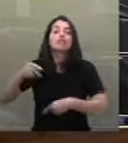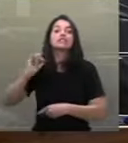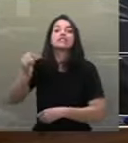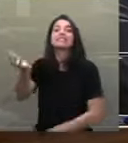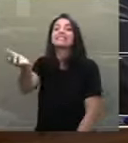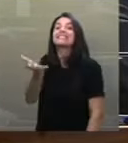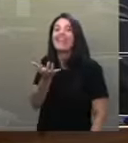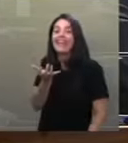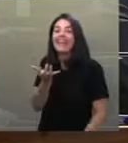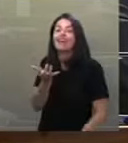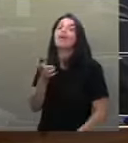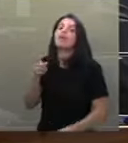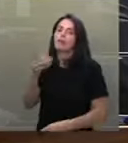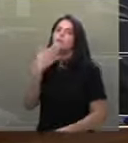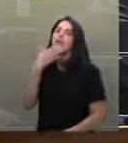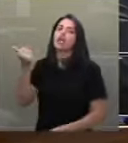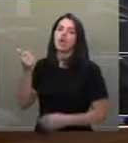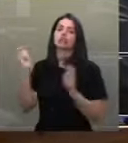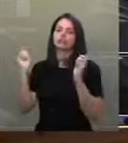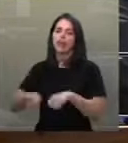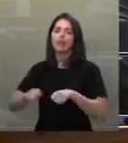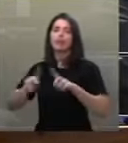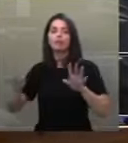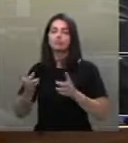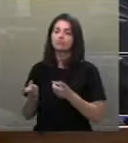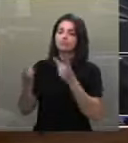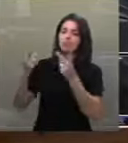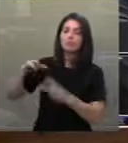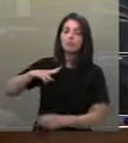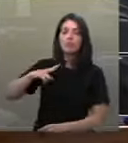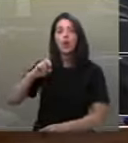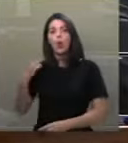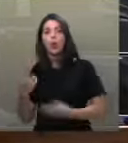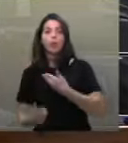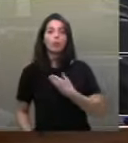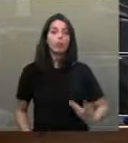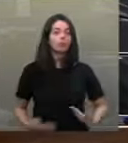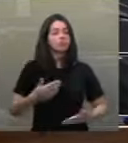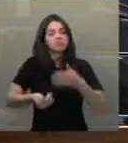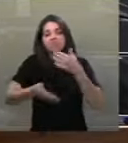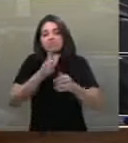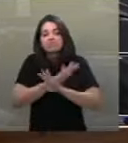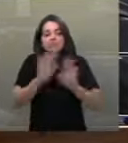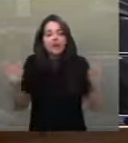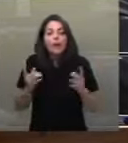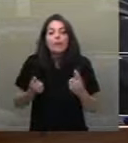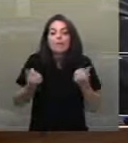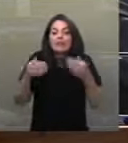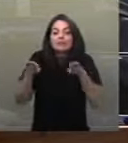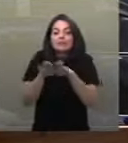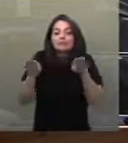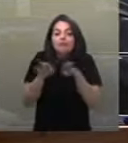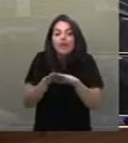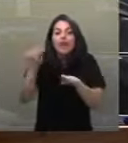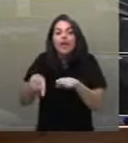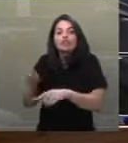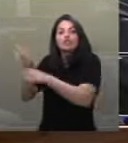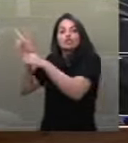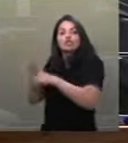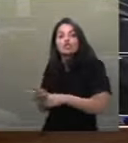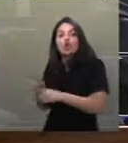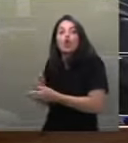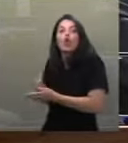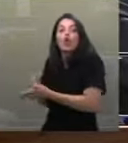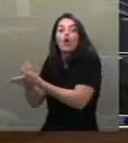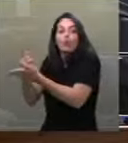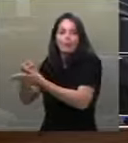privatizando ou não. A questão é que hoje já é o preço de paridade internacional, preço de paridade de importação, e, portanto, o